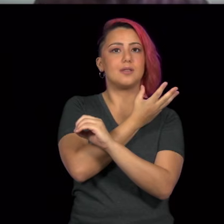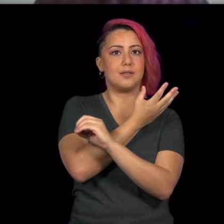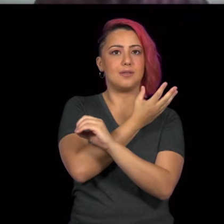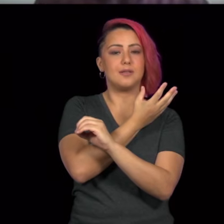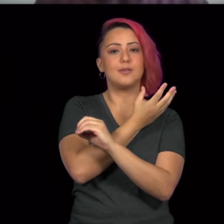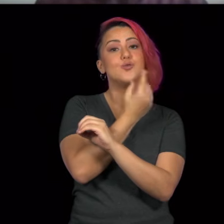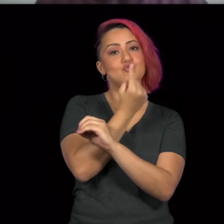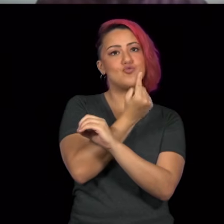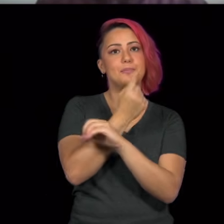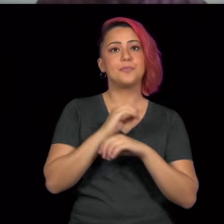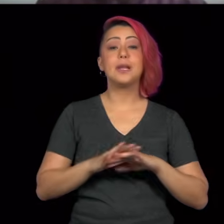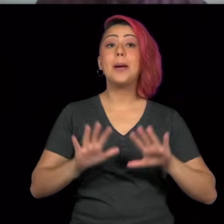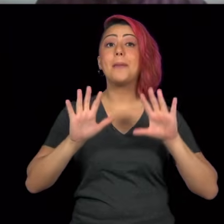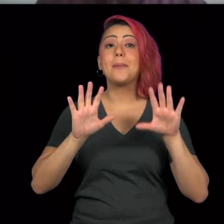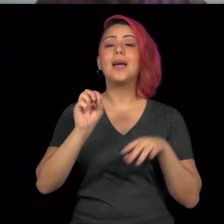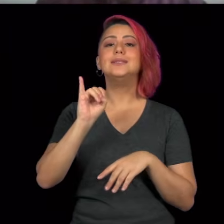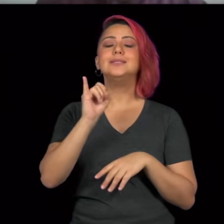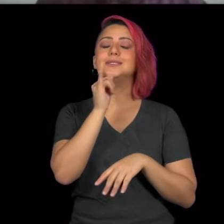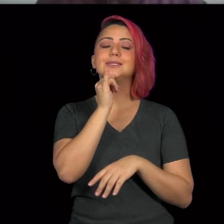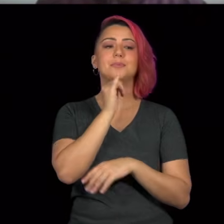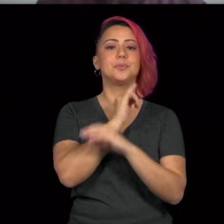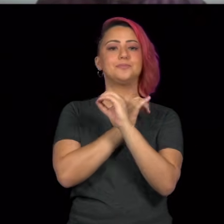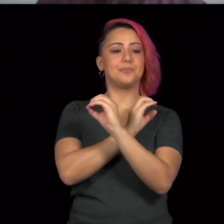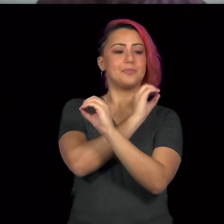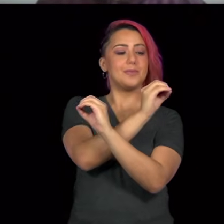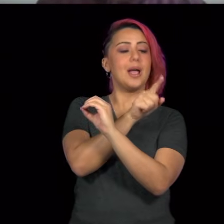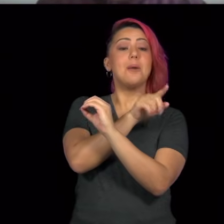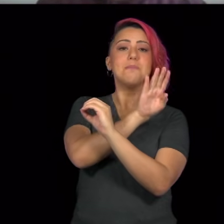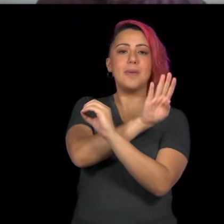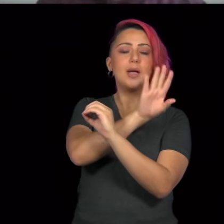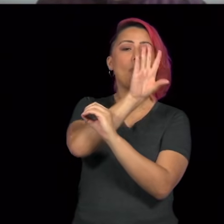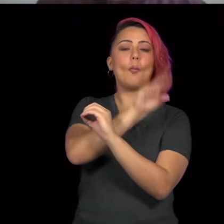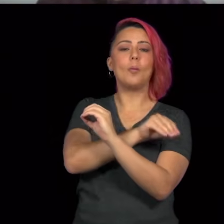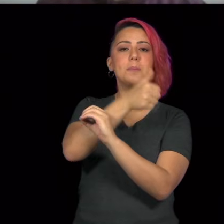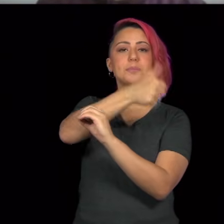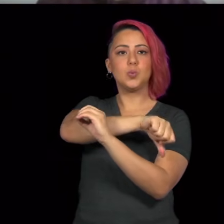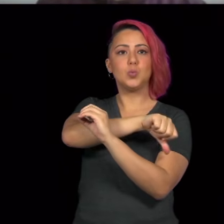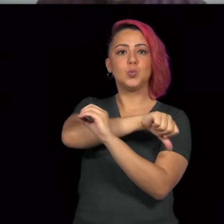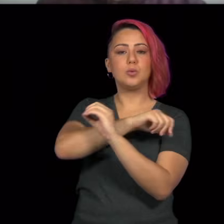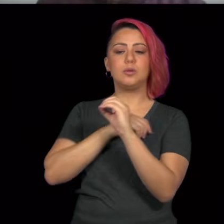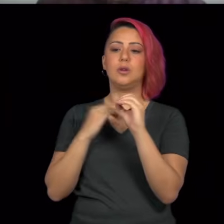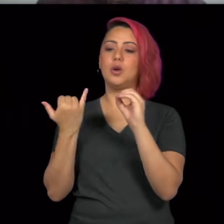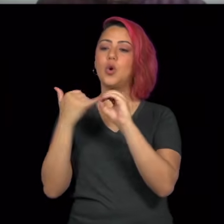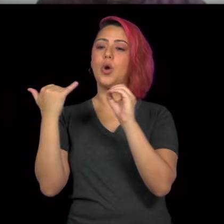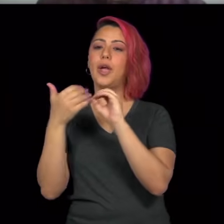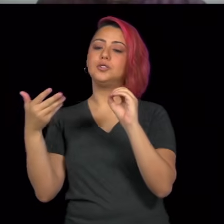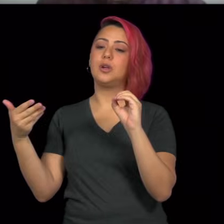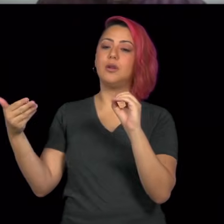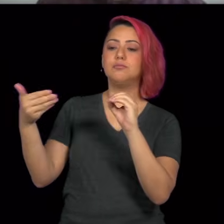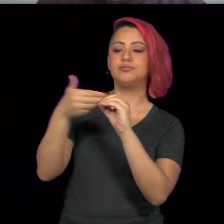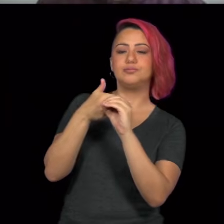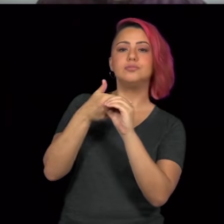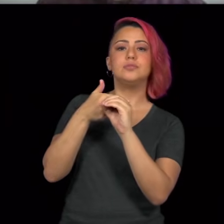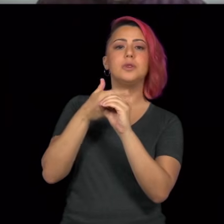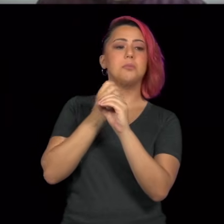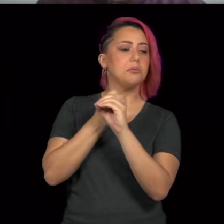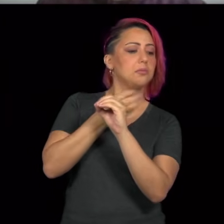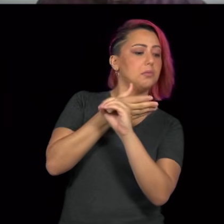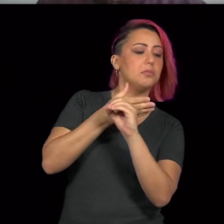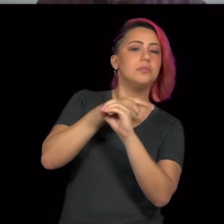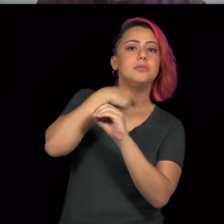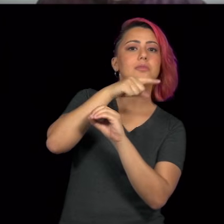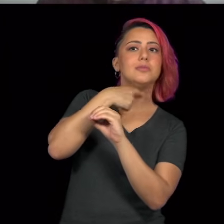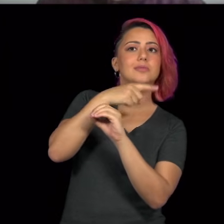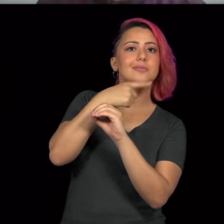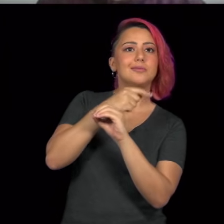B estiver desligado, essa corrente não vai conseguir fluir. Da mesma forma, se o A estiver desligado,